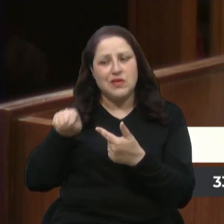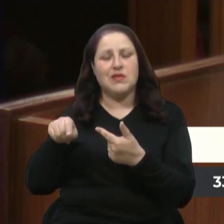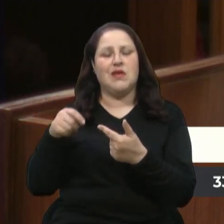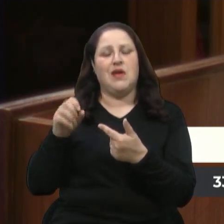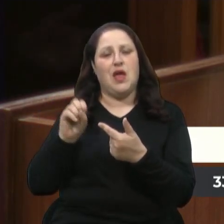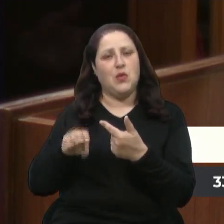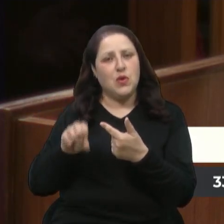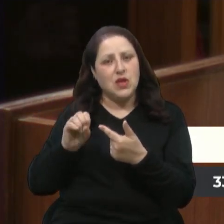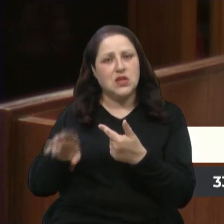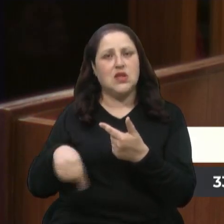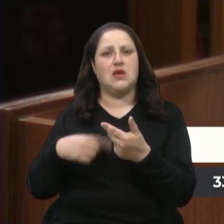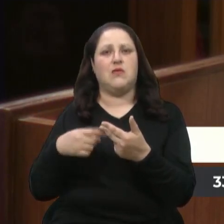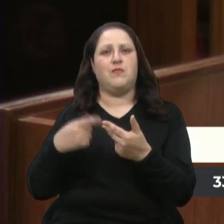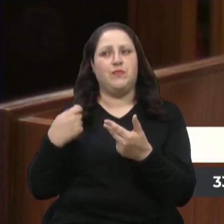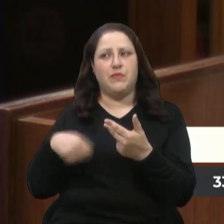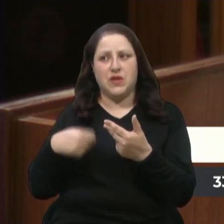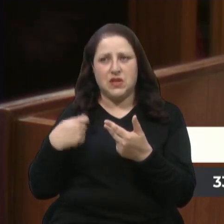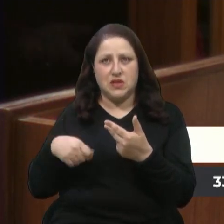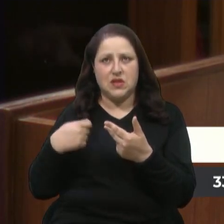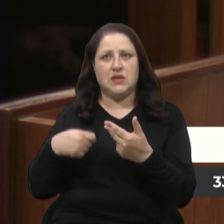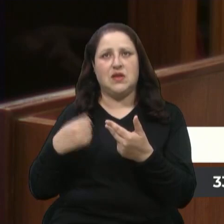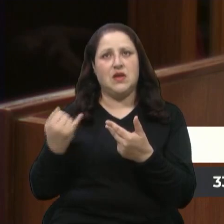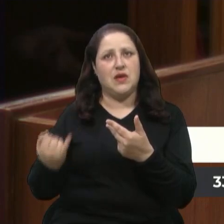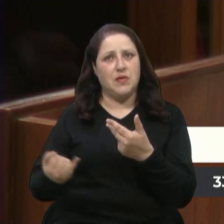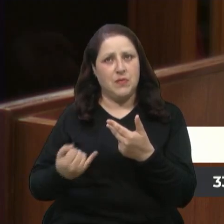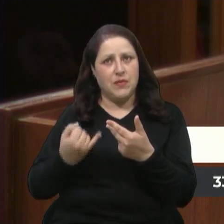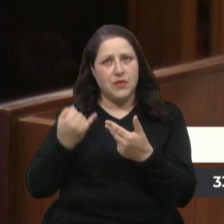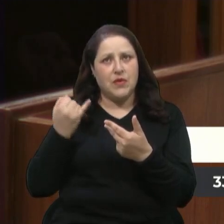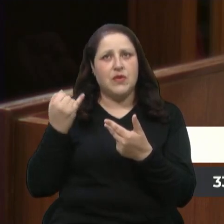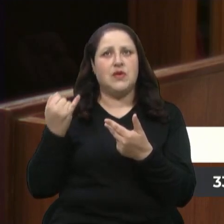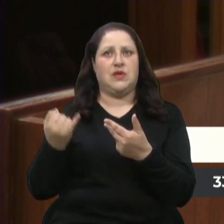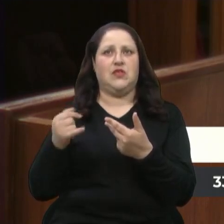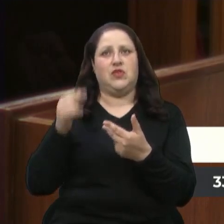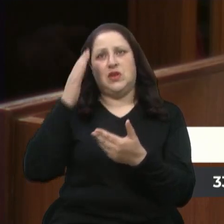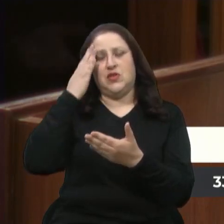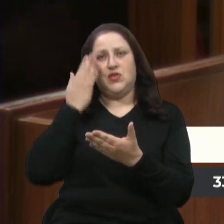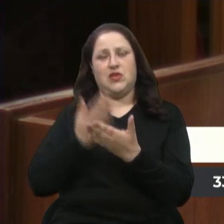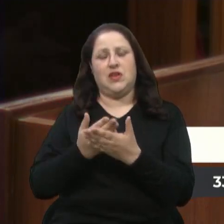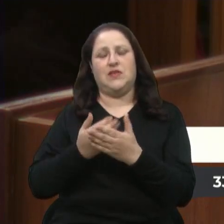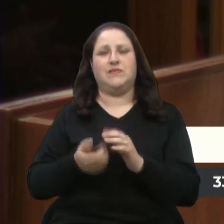de educação. Então, é importante a gente pensar nisso.